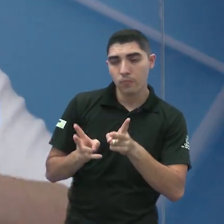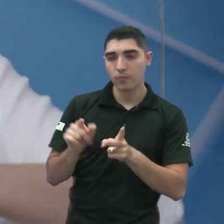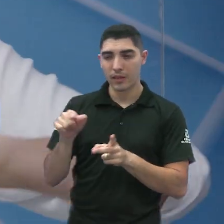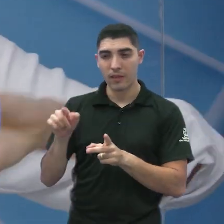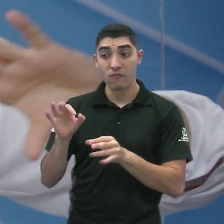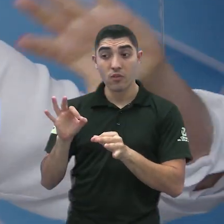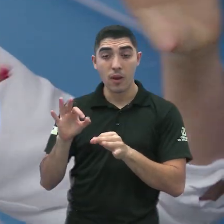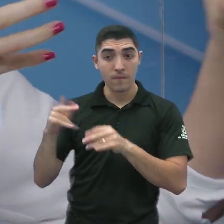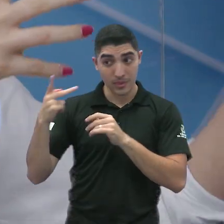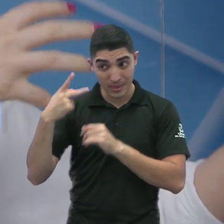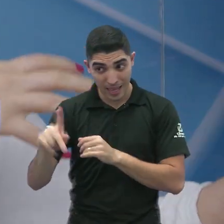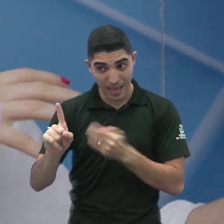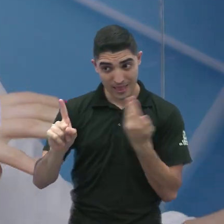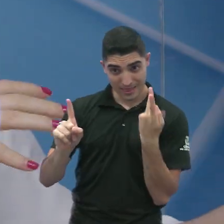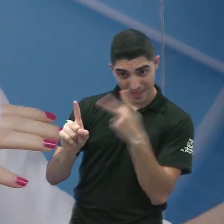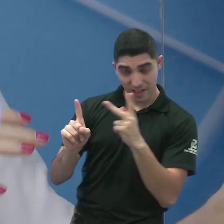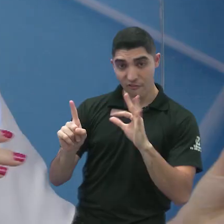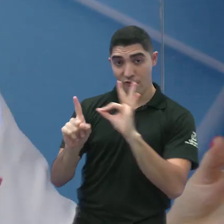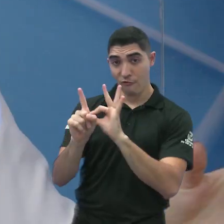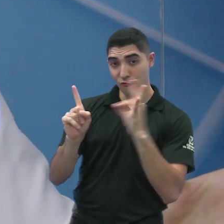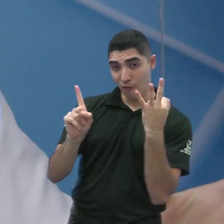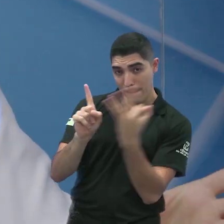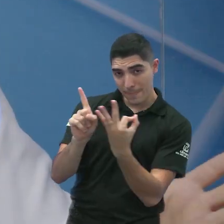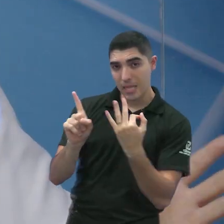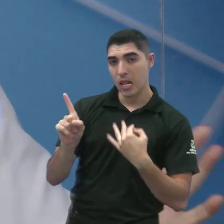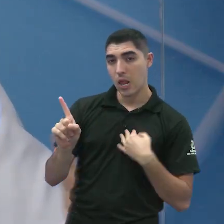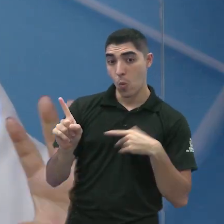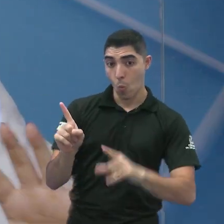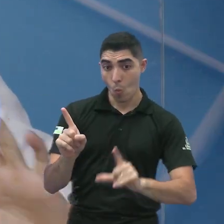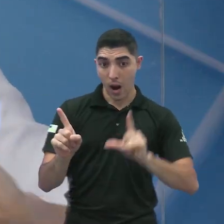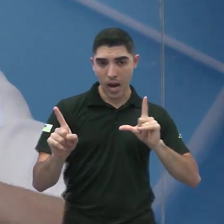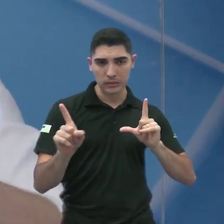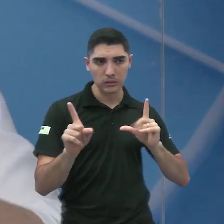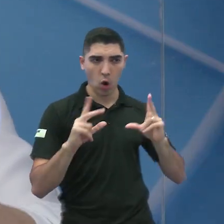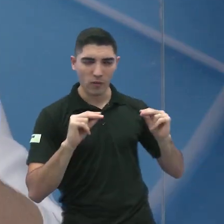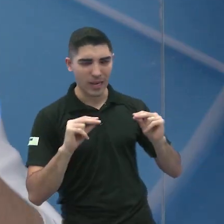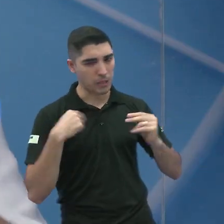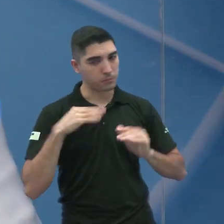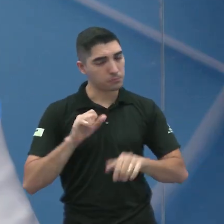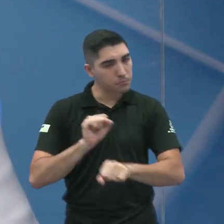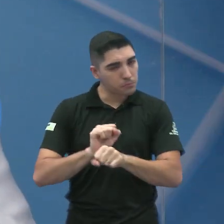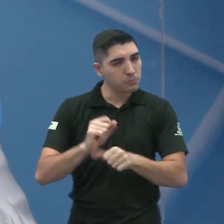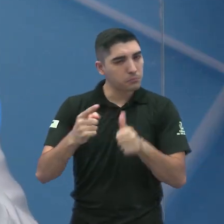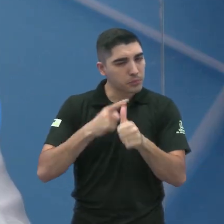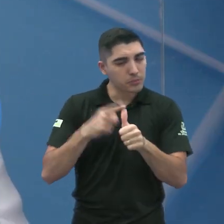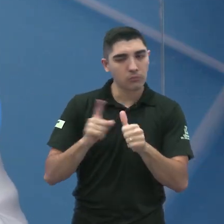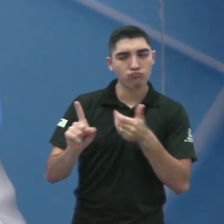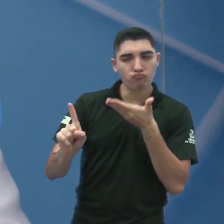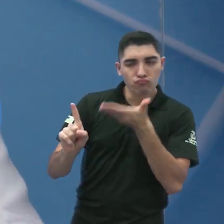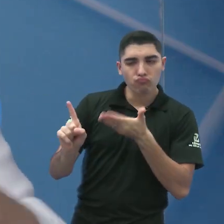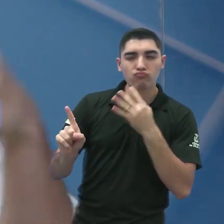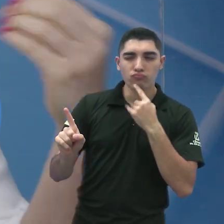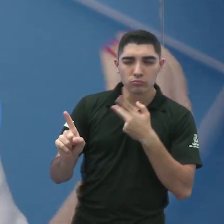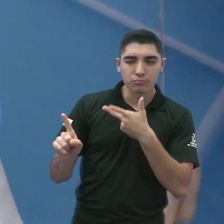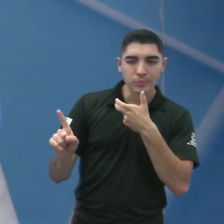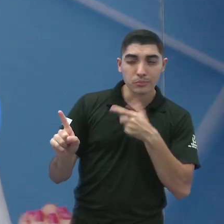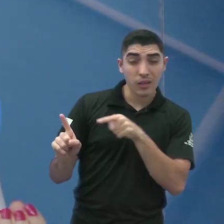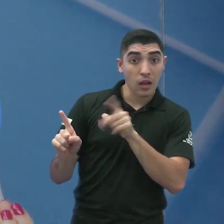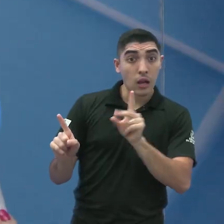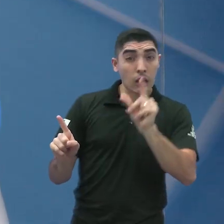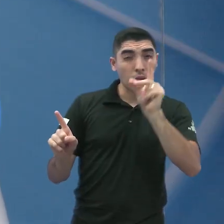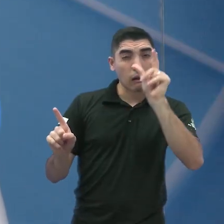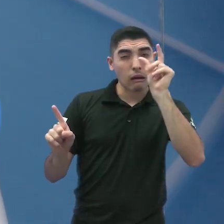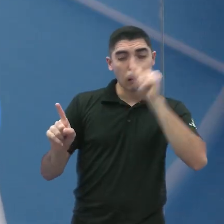da pessoa para entender isso desde a primeira fase de vida, né? E aí, quando os sintomas estão presentes desde